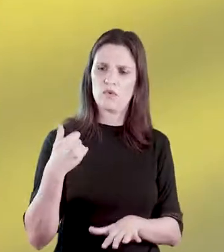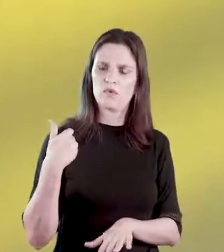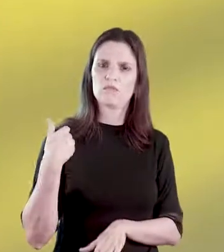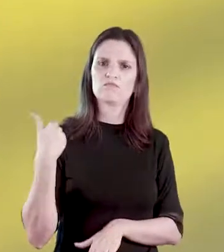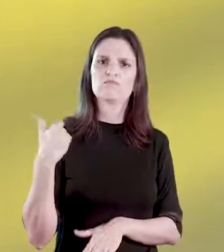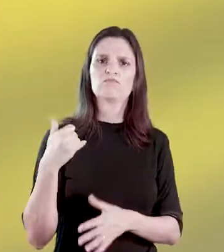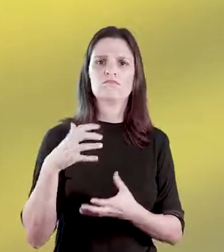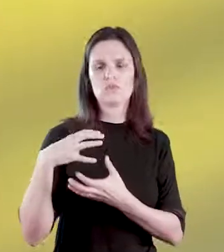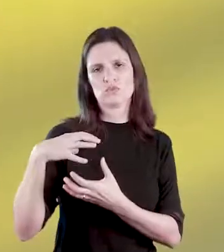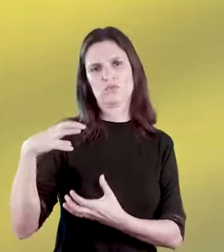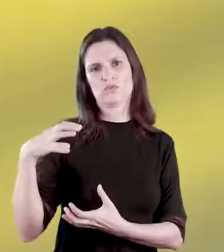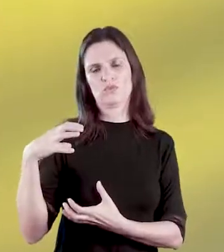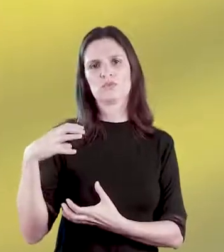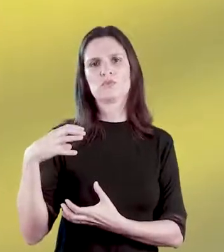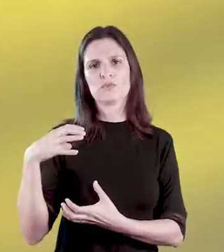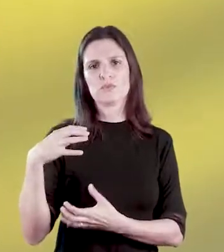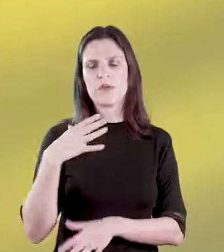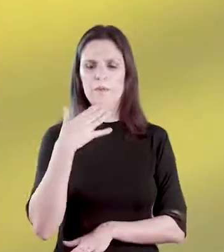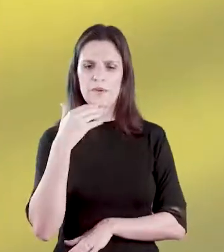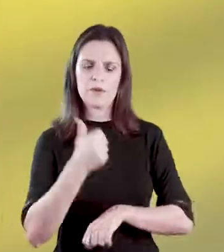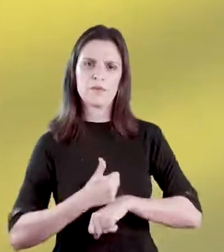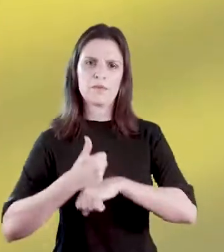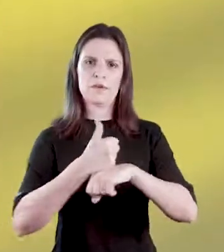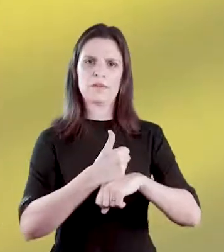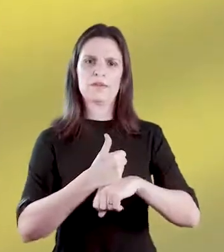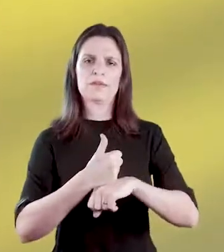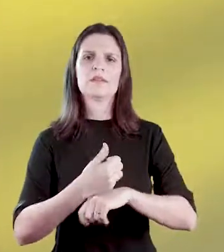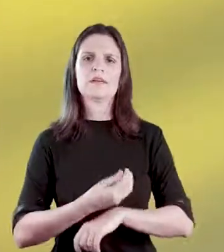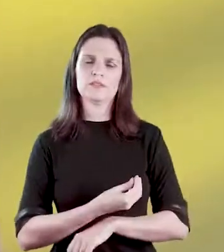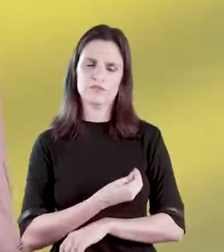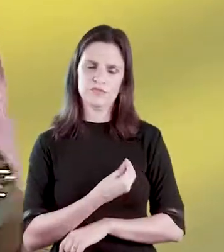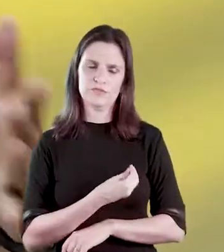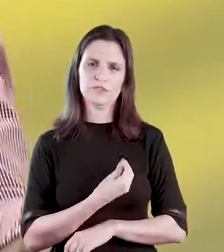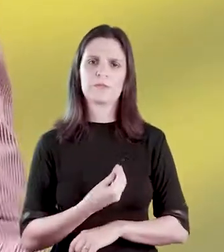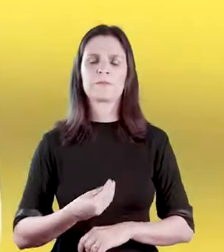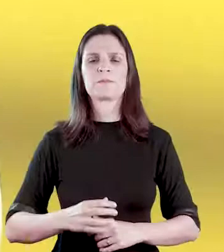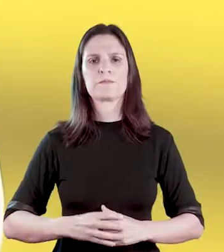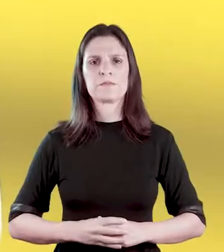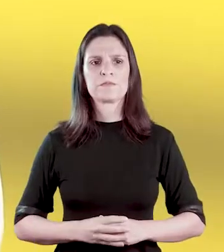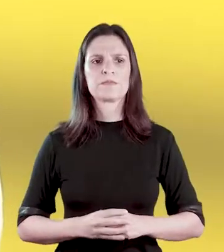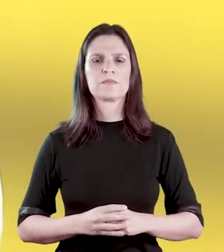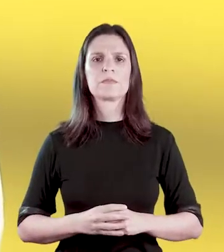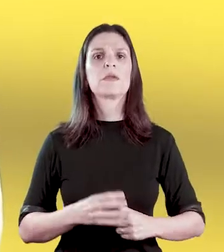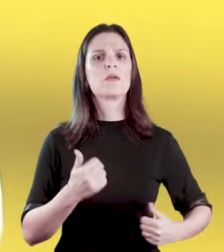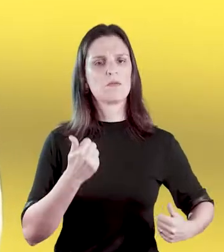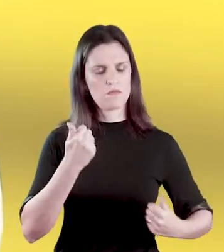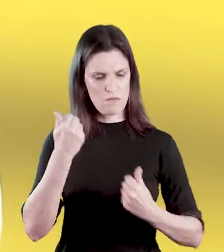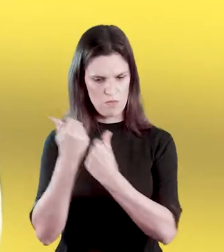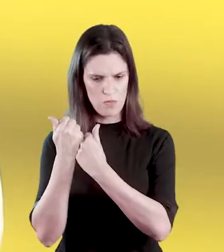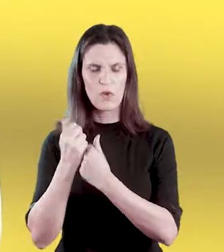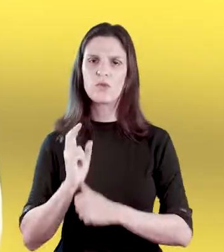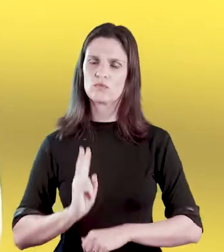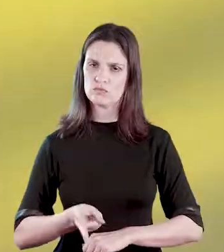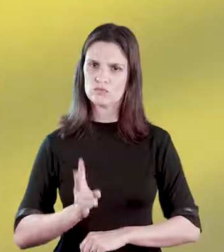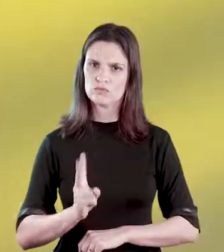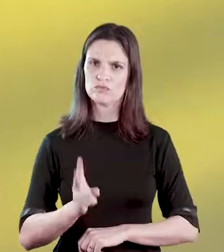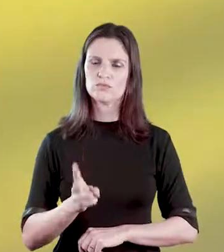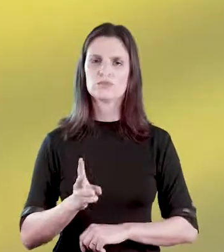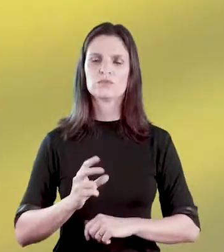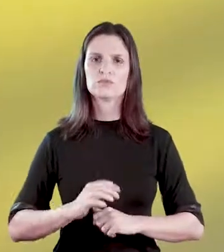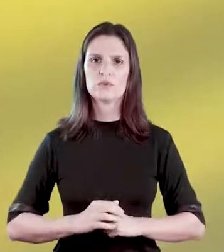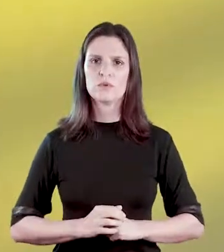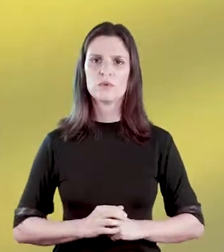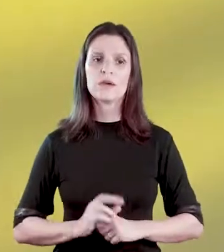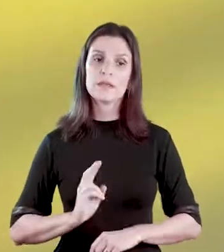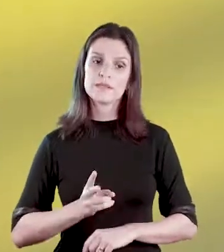injustiçado Hoje eu tenho certeza que pela minha passagem por lá e hoje eu continuo apoiando lá apesar de novo